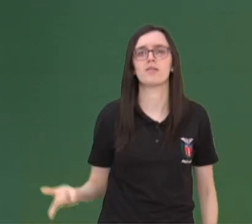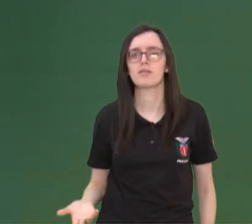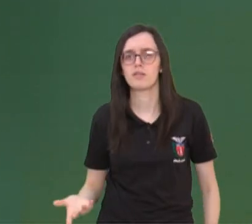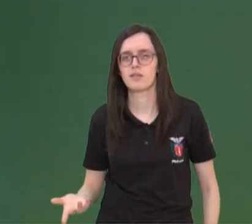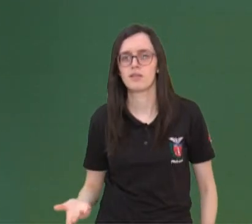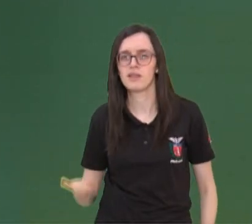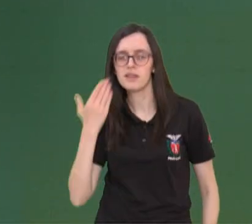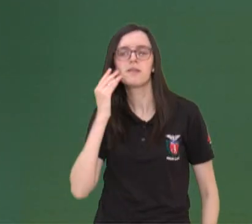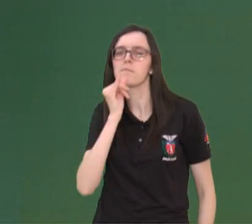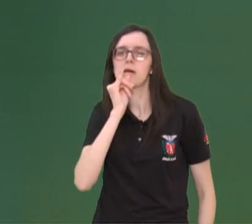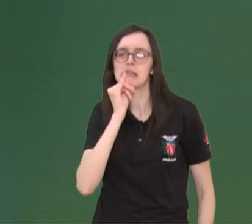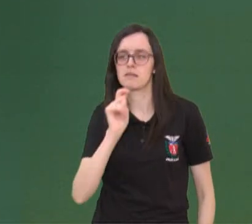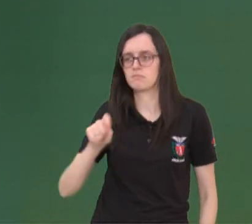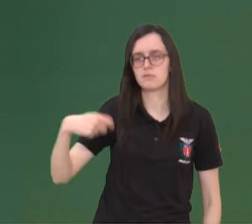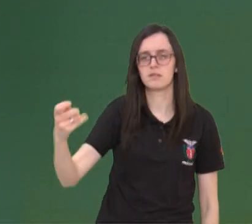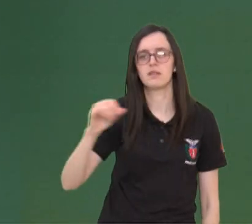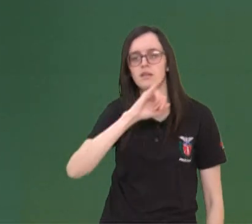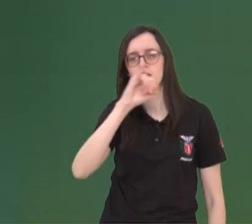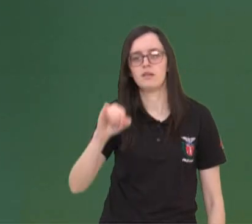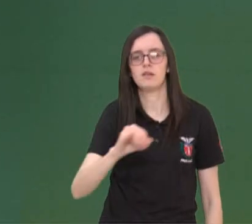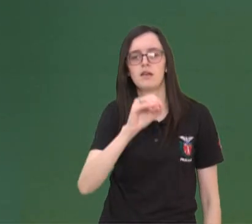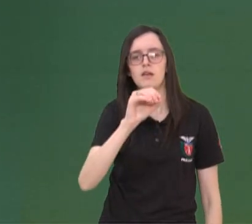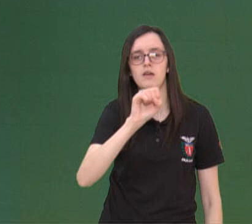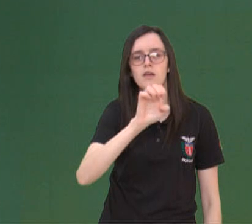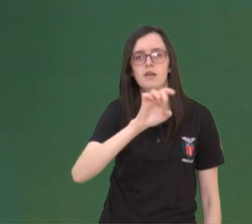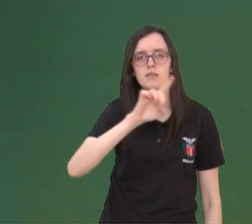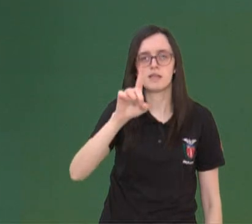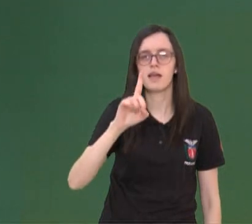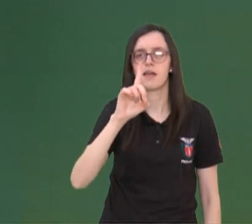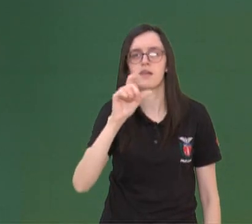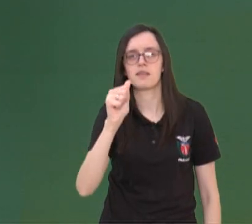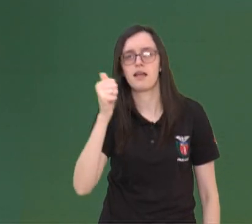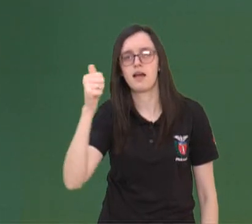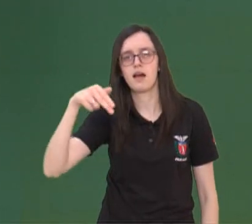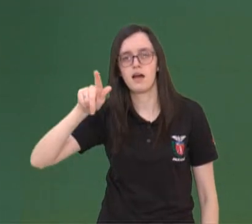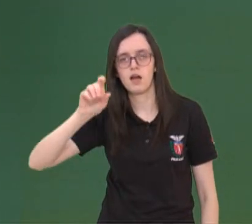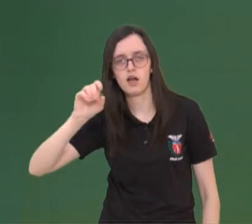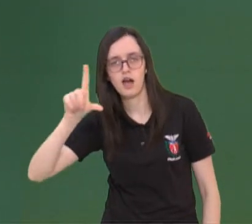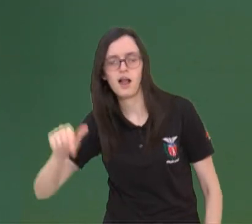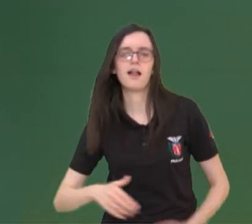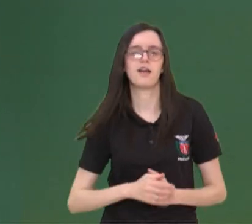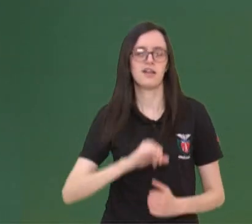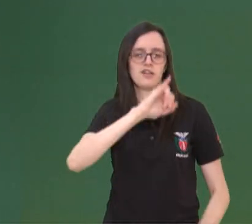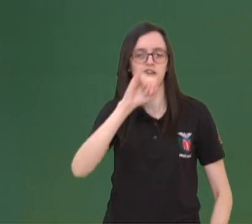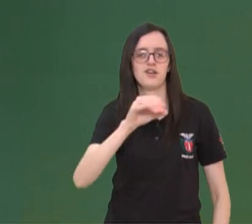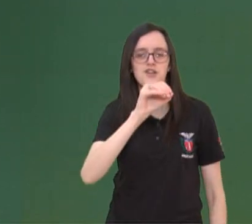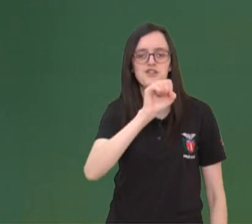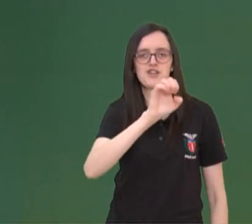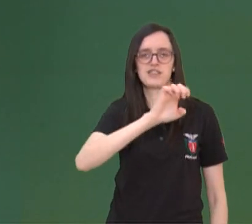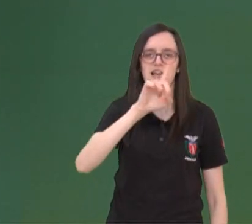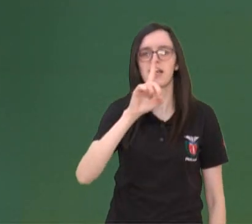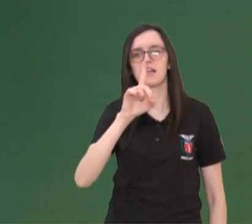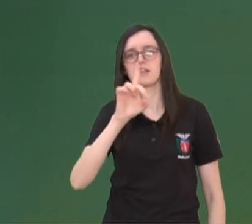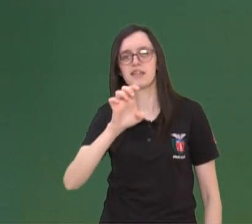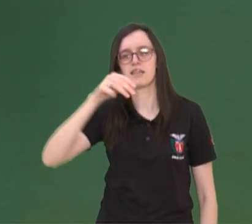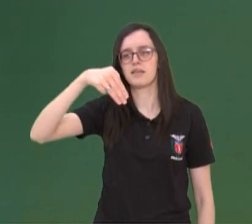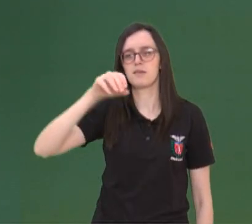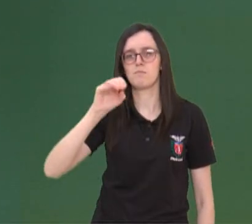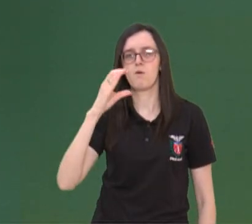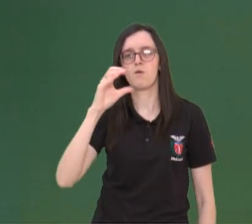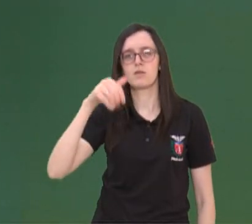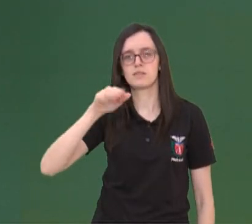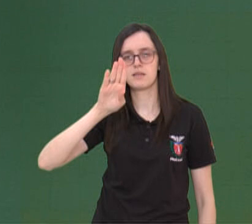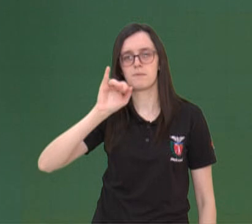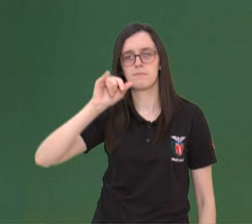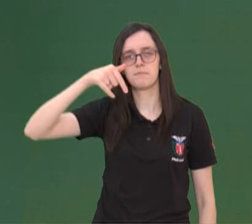da Angola, né? José do Moçambique. Portanto, o sobrenome fazia uma